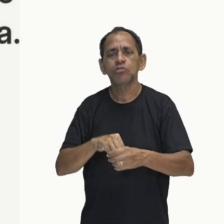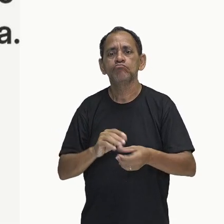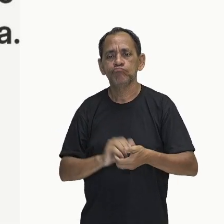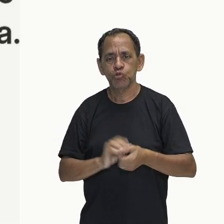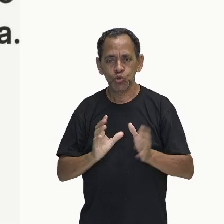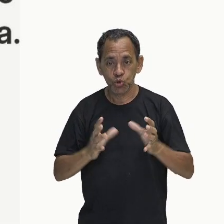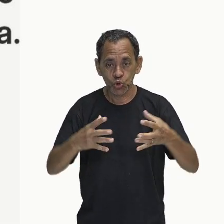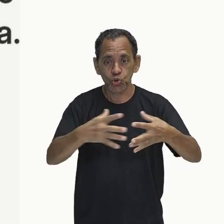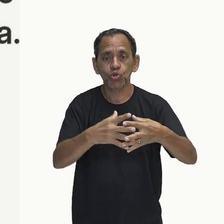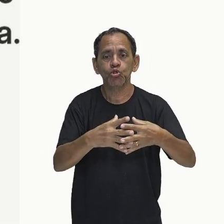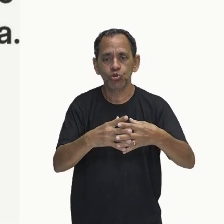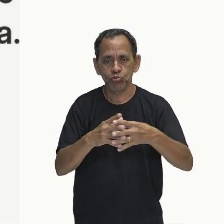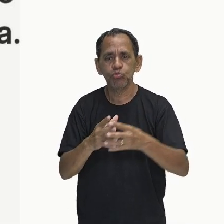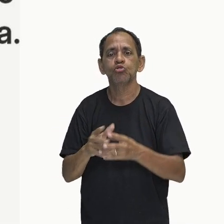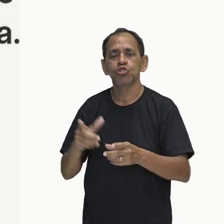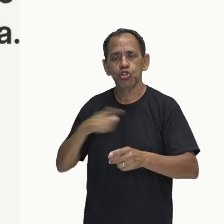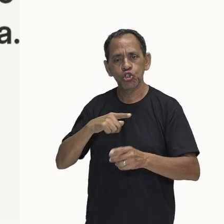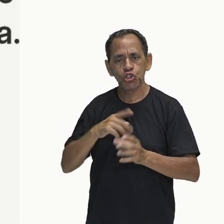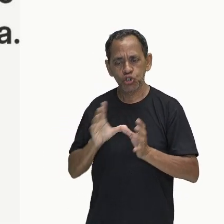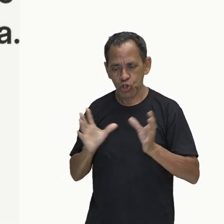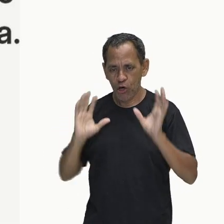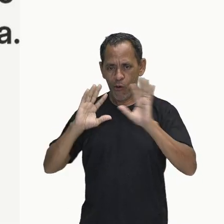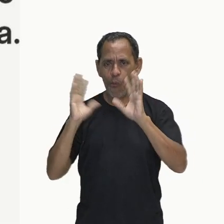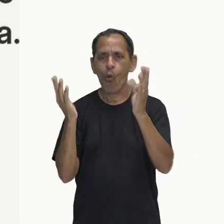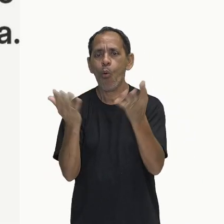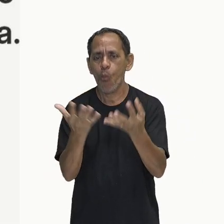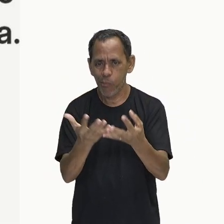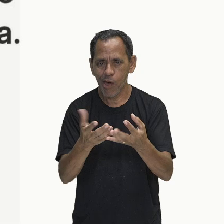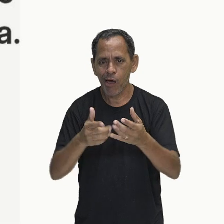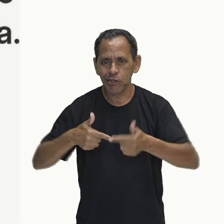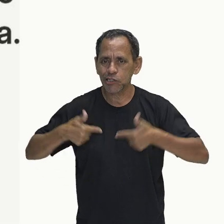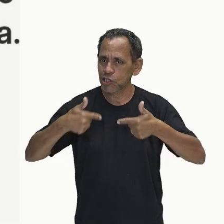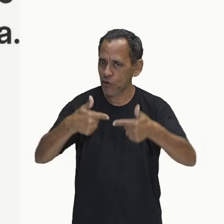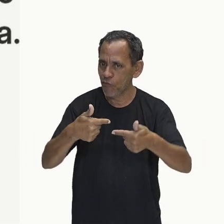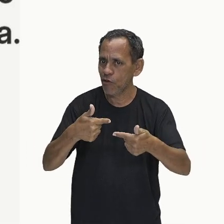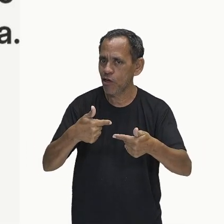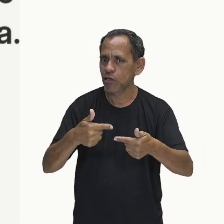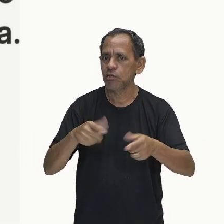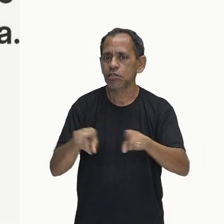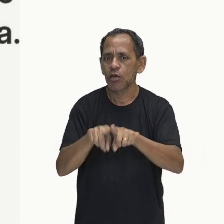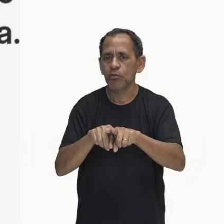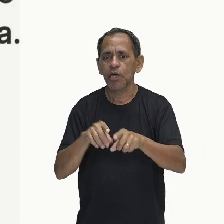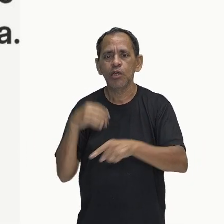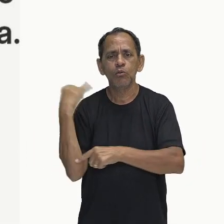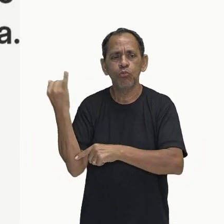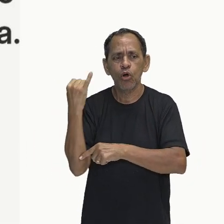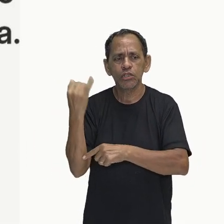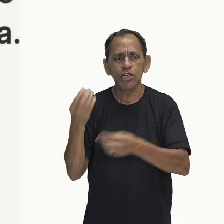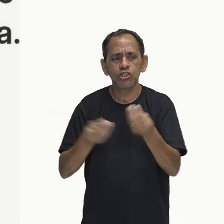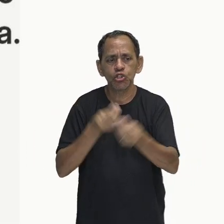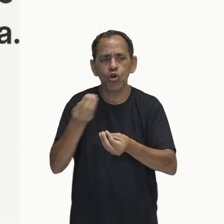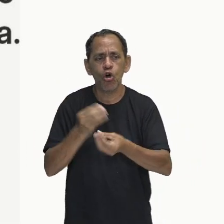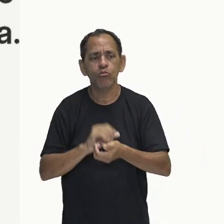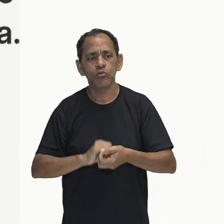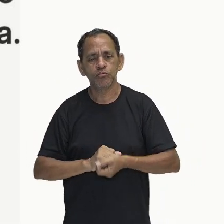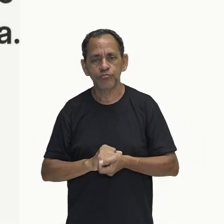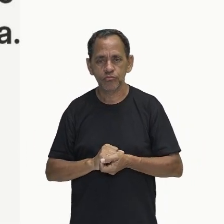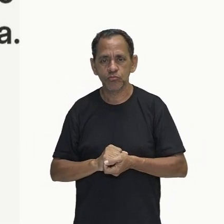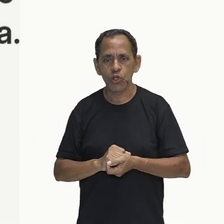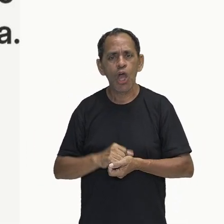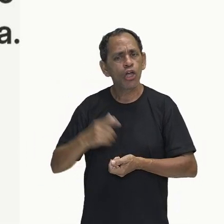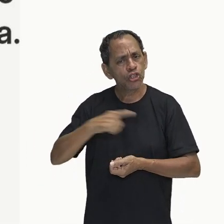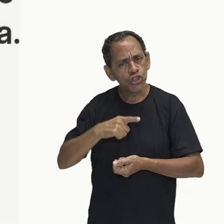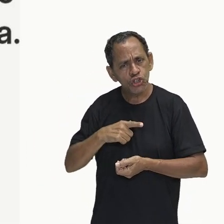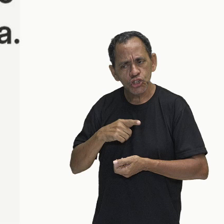auxiliado por uma assembleia de guerreiros. A assembleia de guerreiros também é importante aqui, tá, gente? Saído de outros